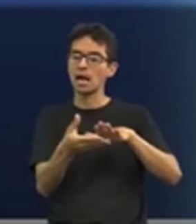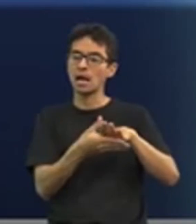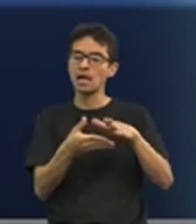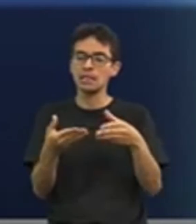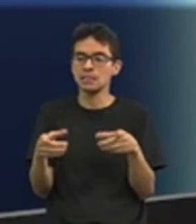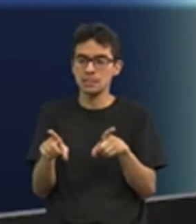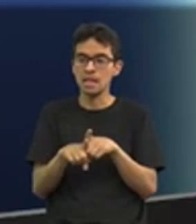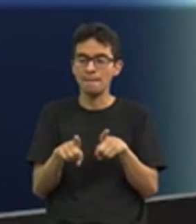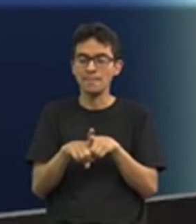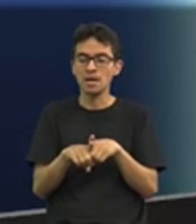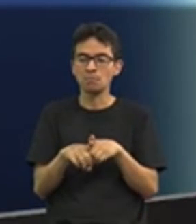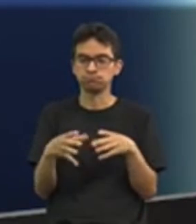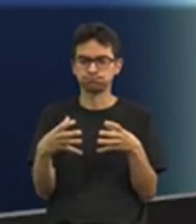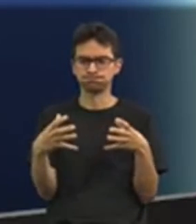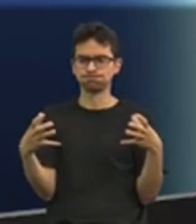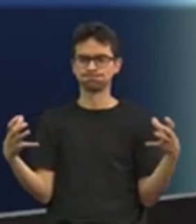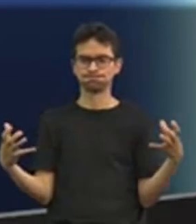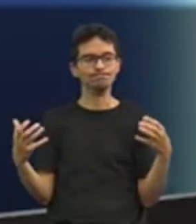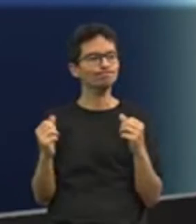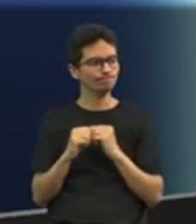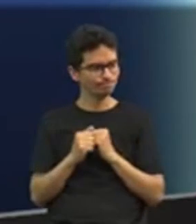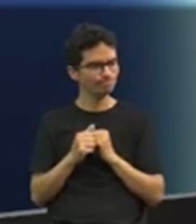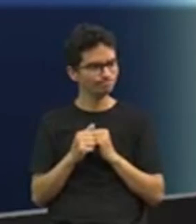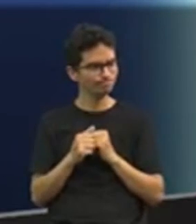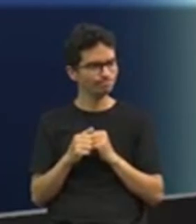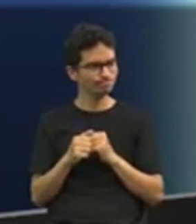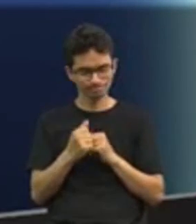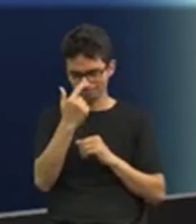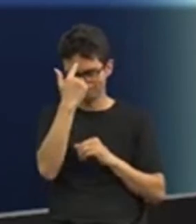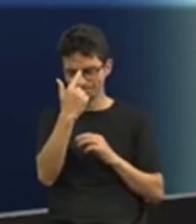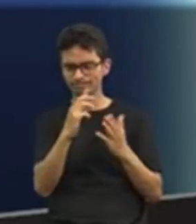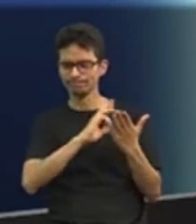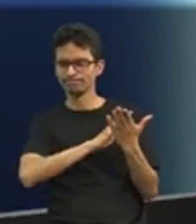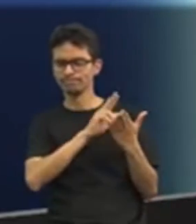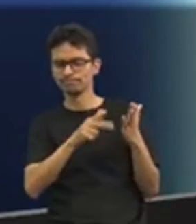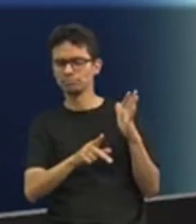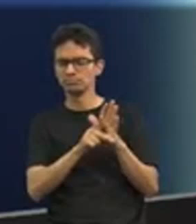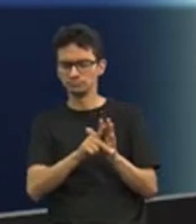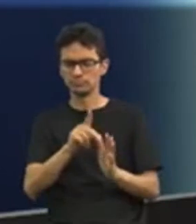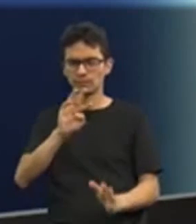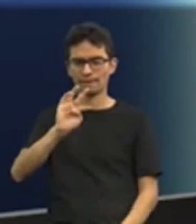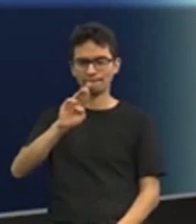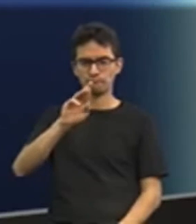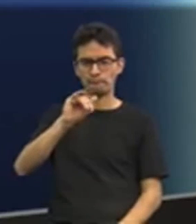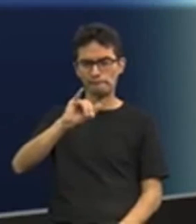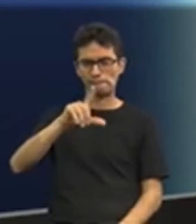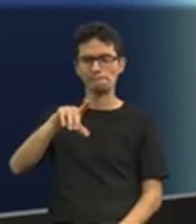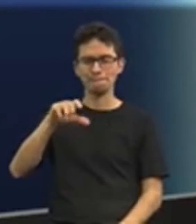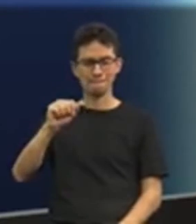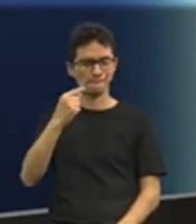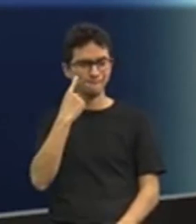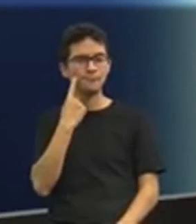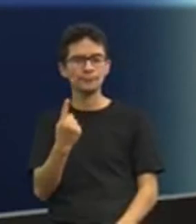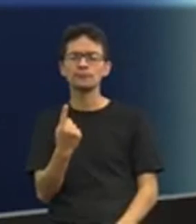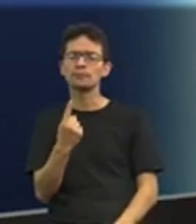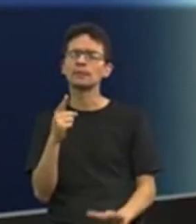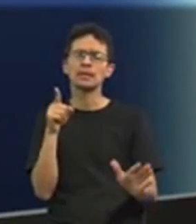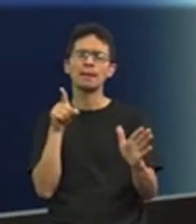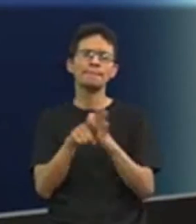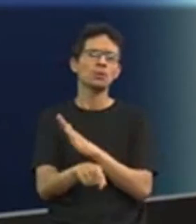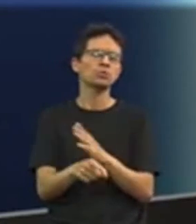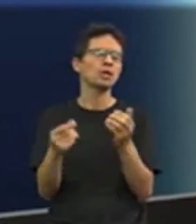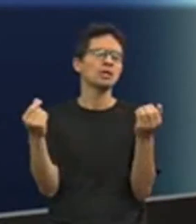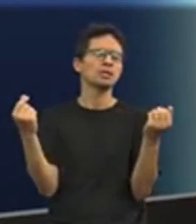seu pensar em proporcionalidade tá ela é um troço muito característico da Tarsila também E aí a questão pede o